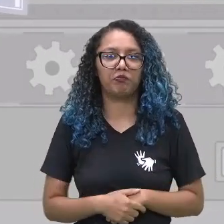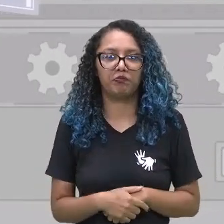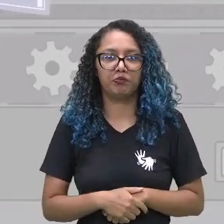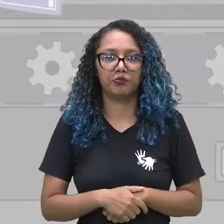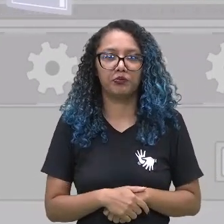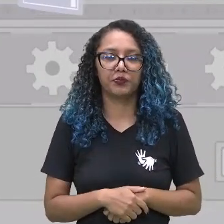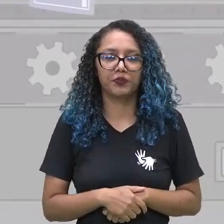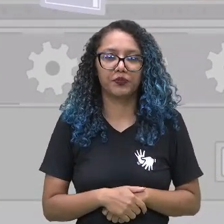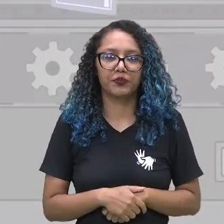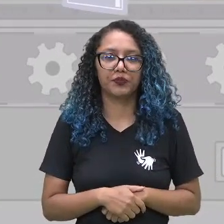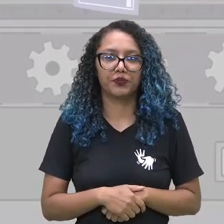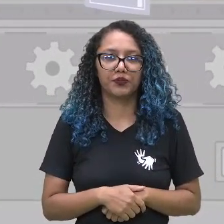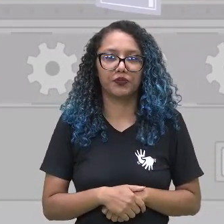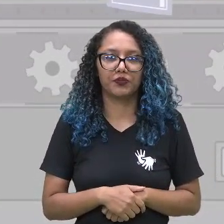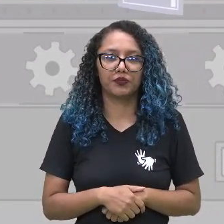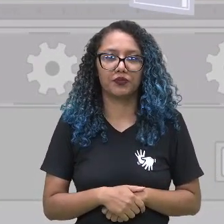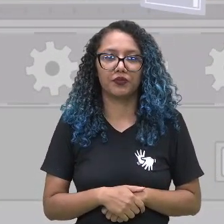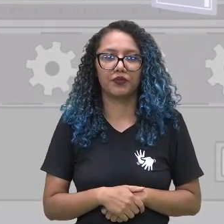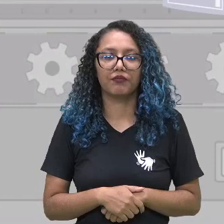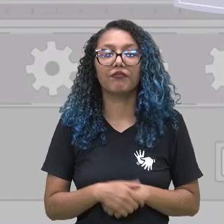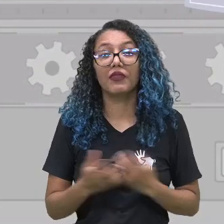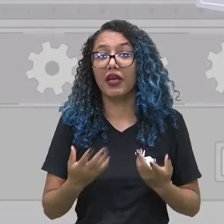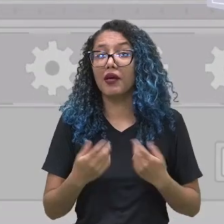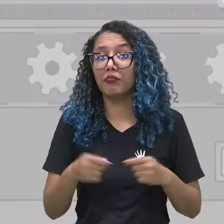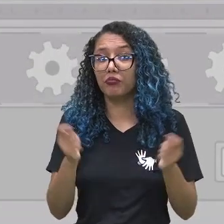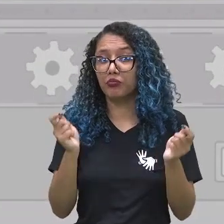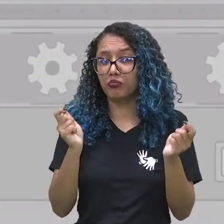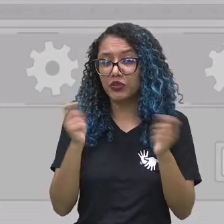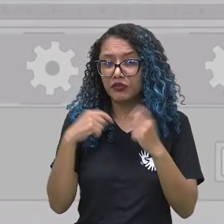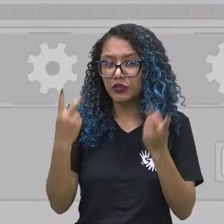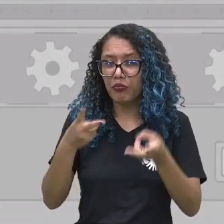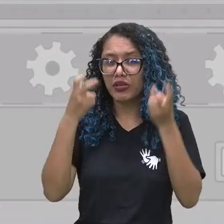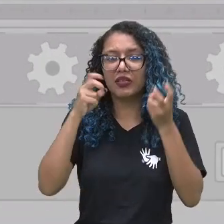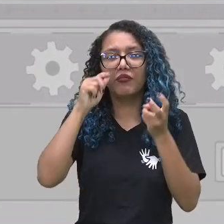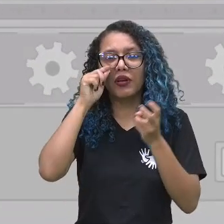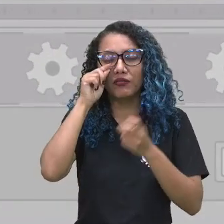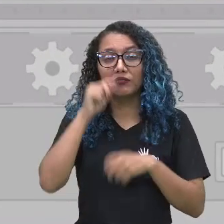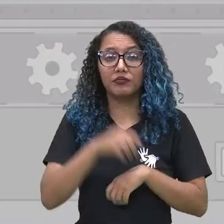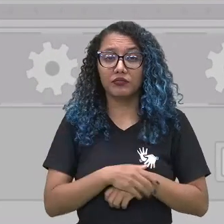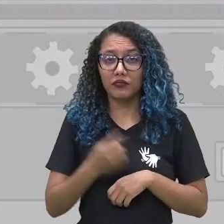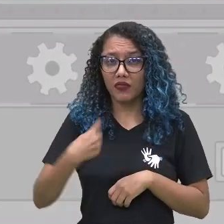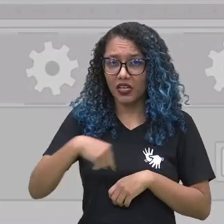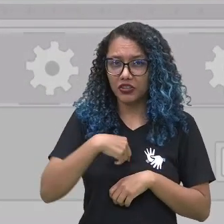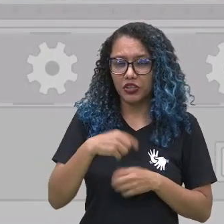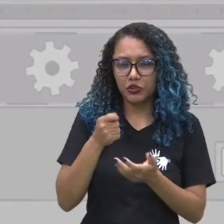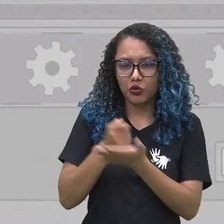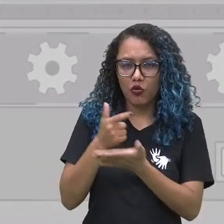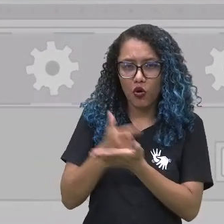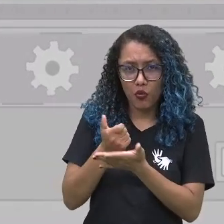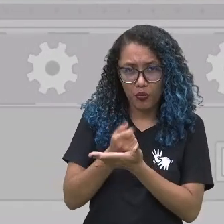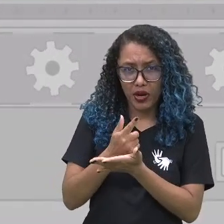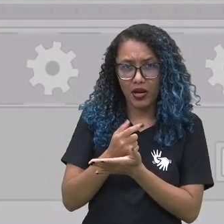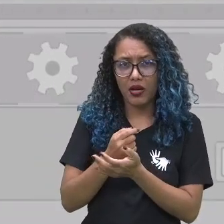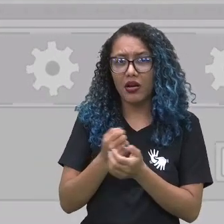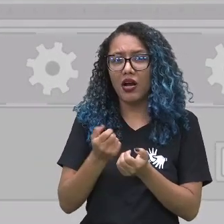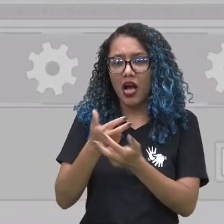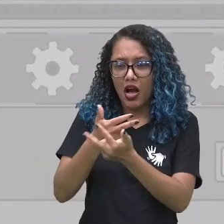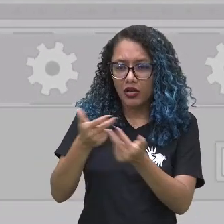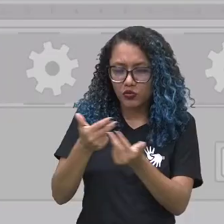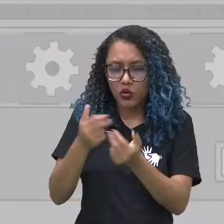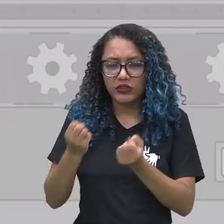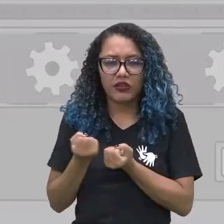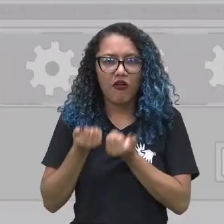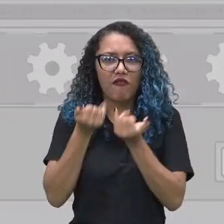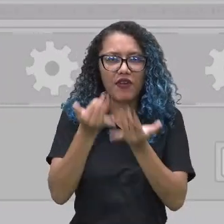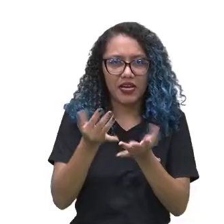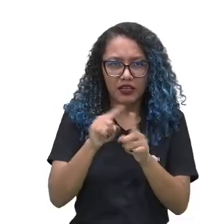gente consome, não aquilo que a gente quer consumir, mas aquilo que nos oferecem, aquilo que está no mercado. Então, é